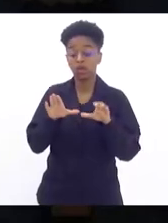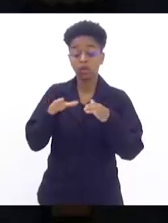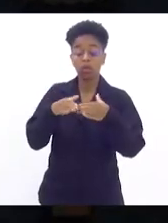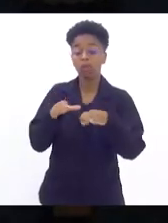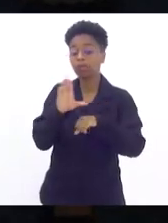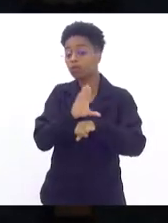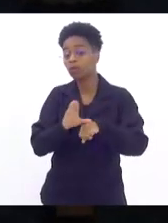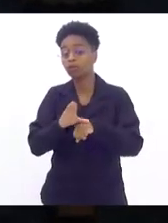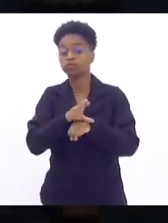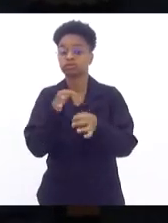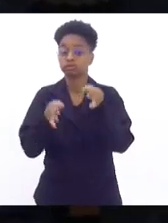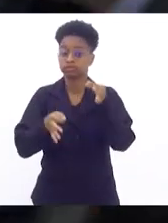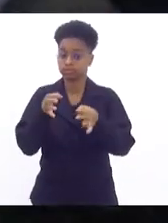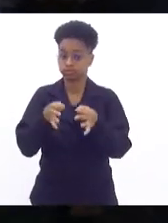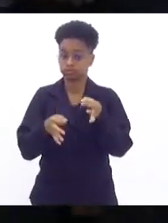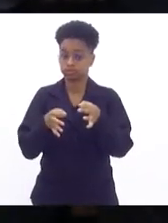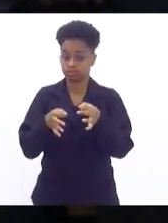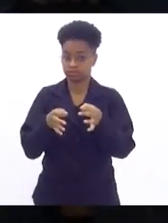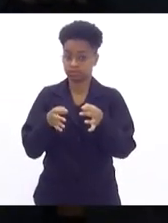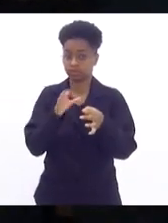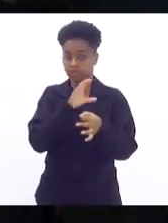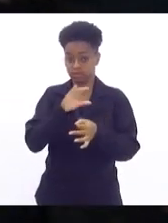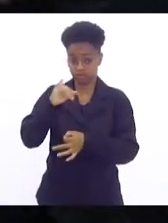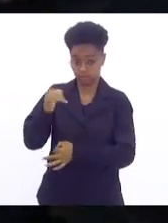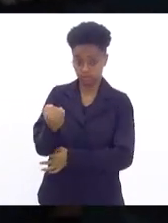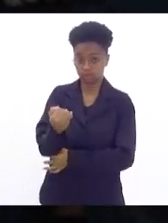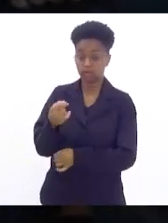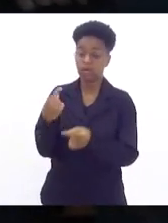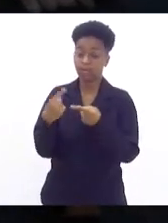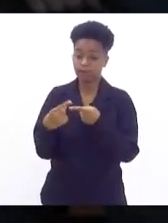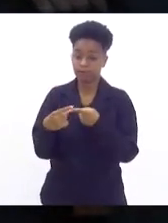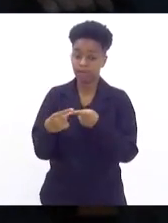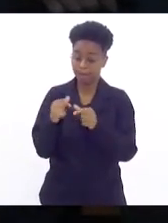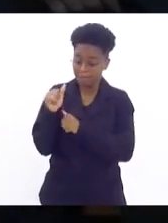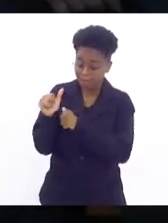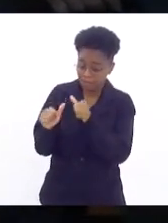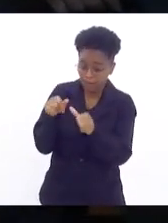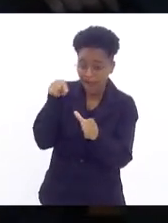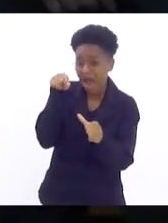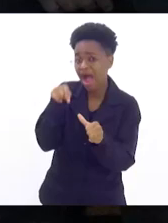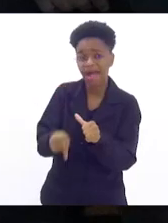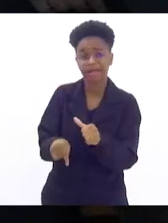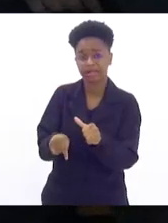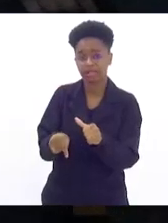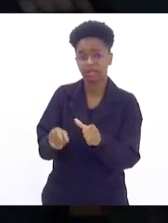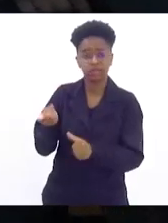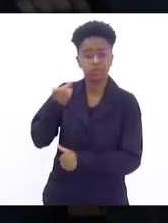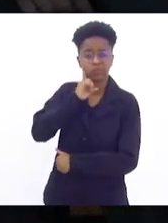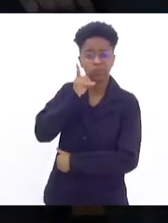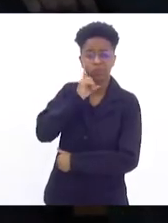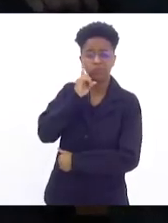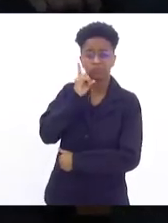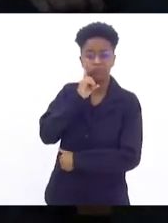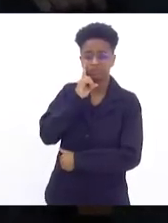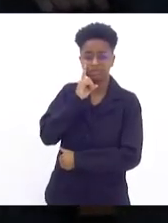inconstituição e justiça da casa que transforma esse plenário aqui de unamente no inferno porque ele quer